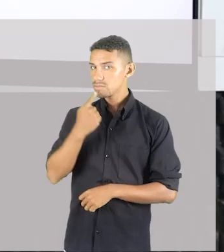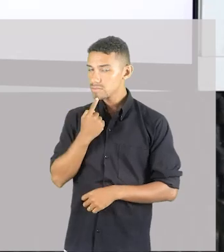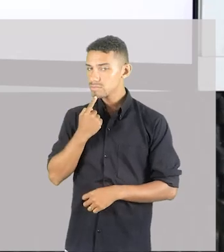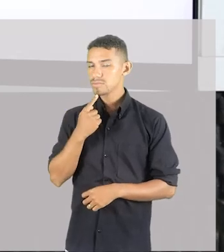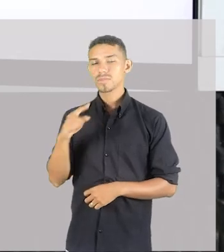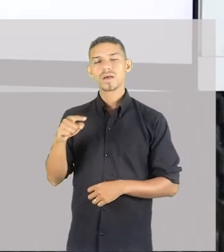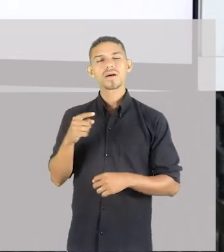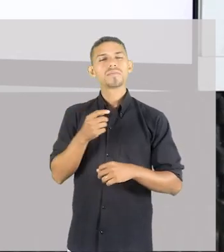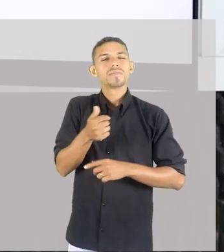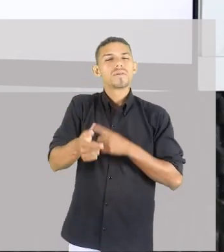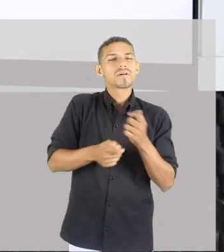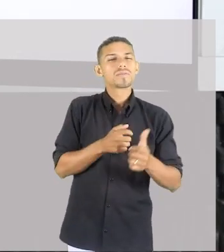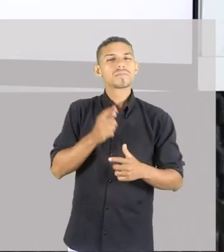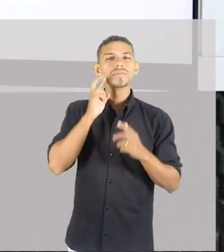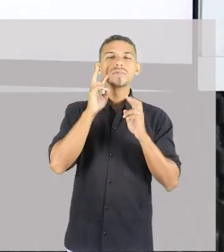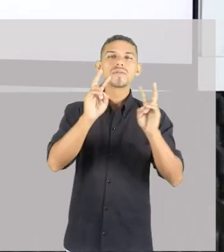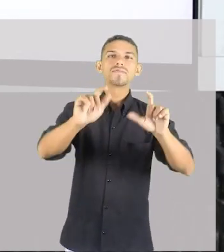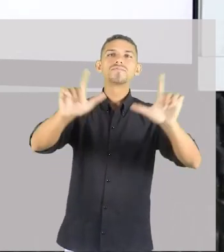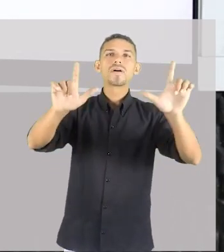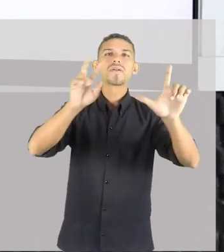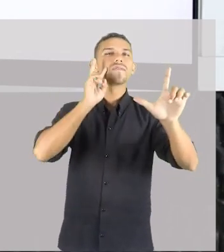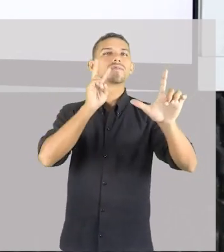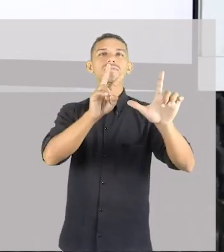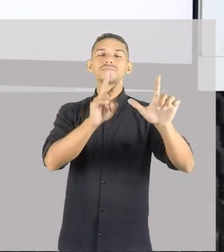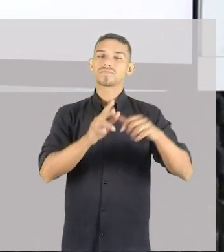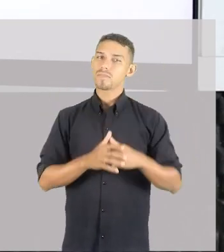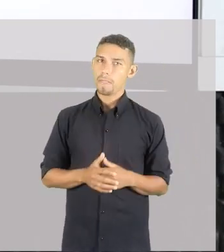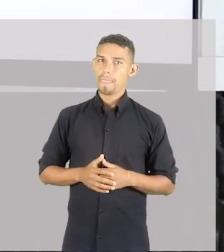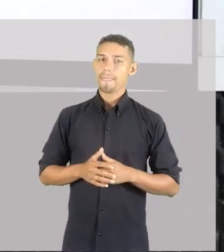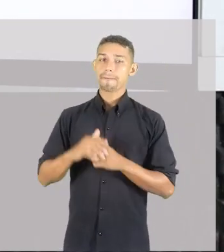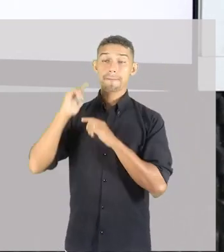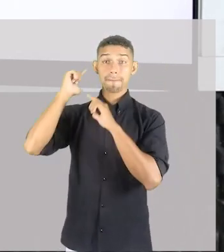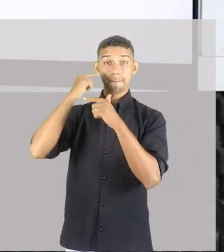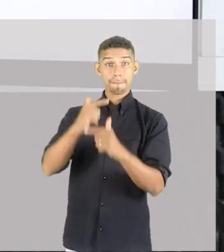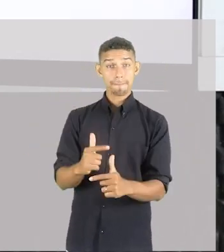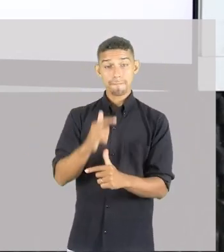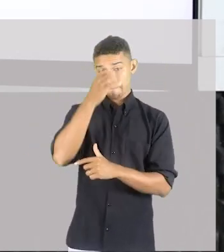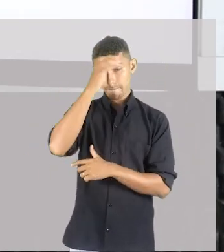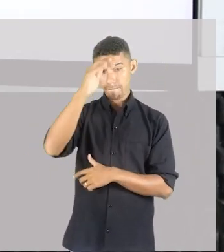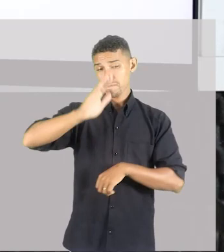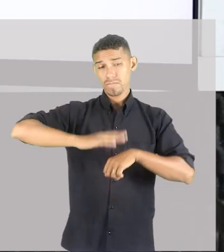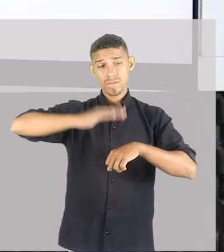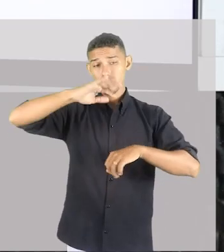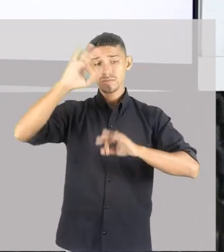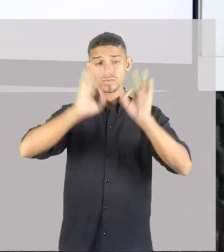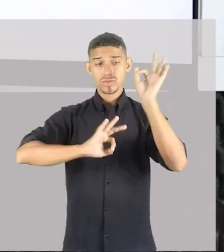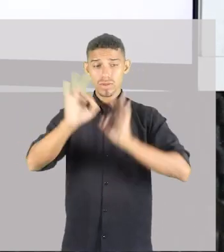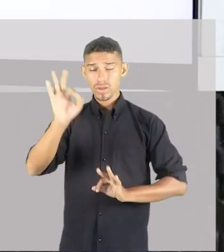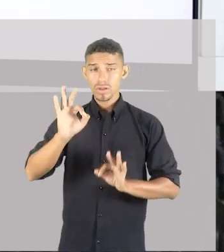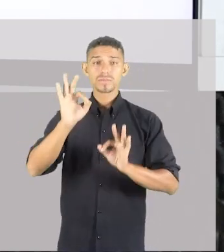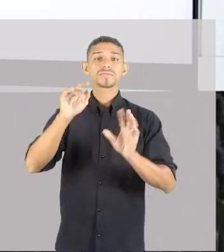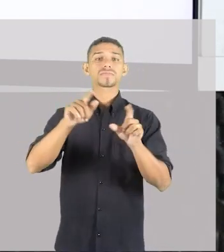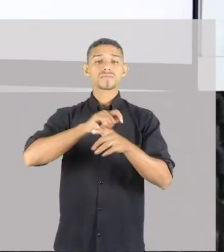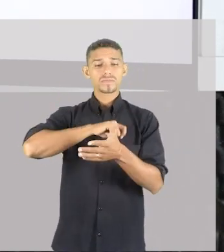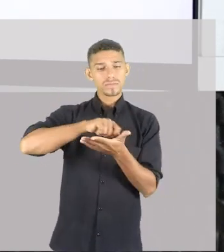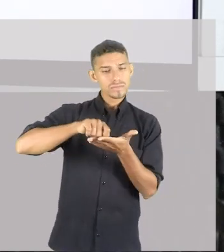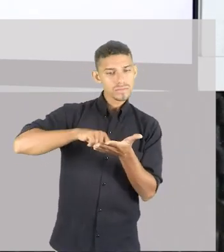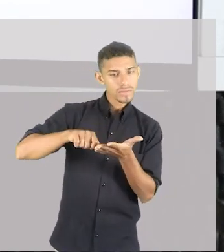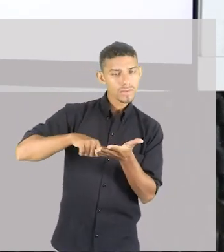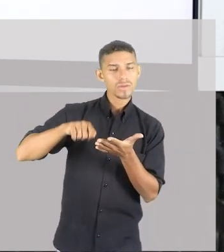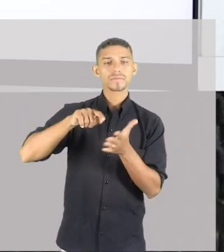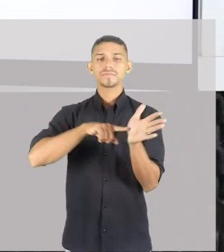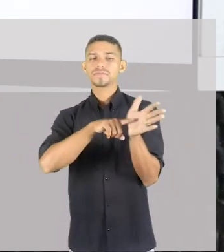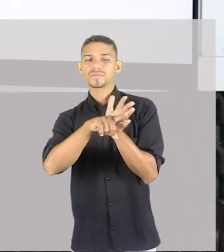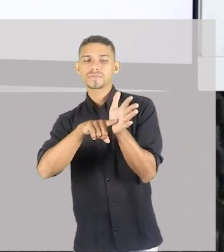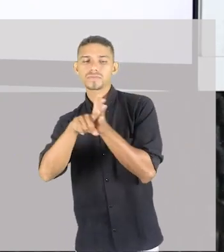a museus olhar quadros. Essas tradições culturais, elas foram elaboradas muito mais por escritores do que pesquisadores visuais.